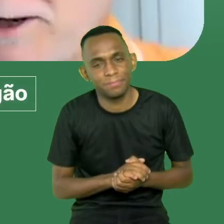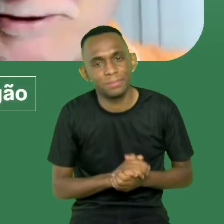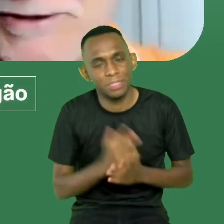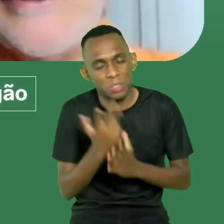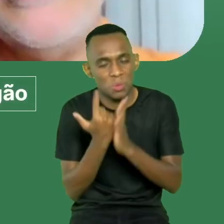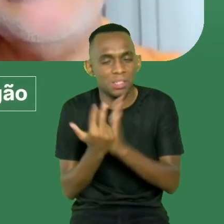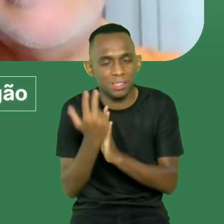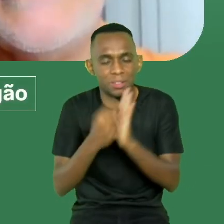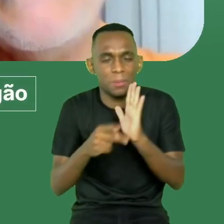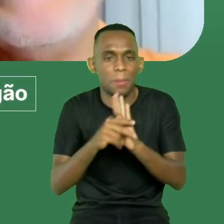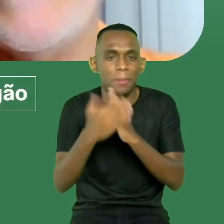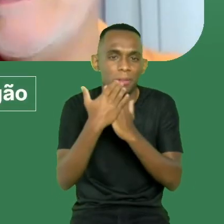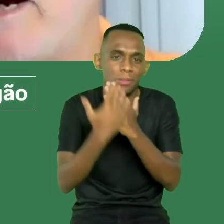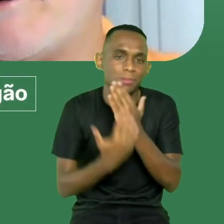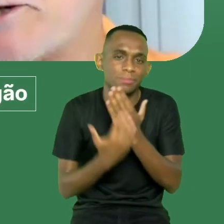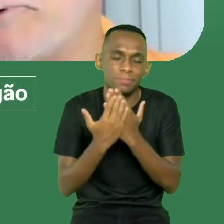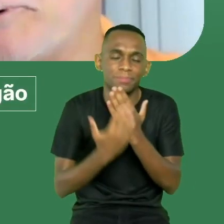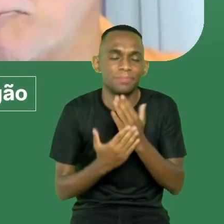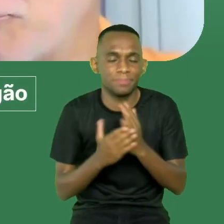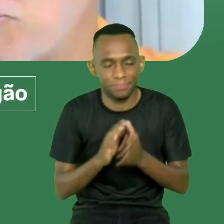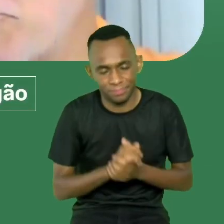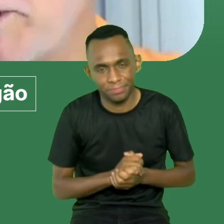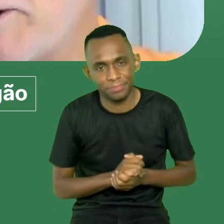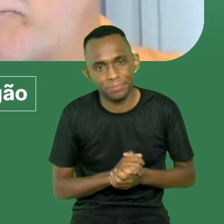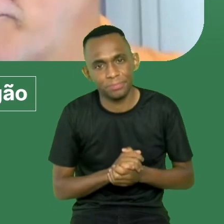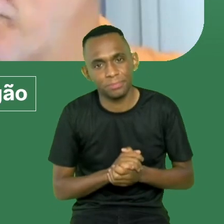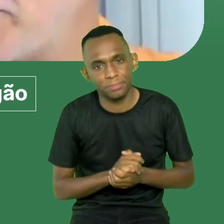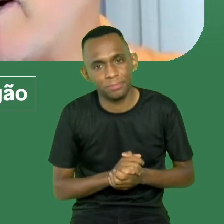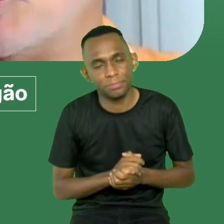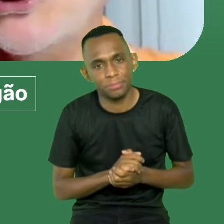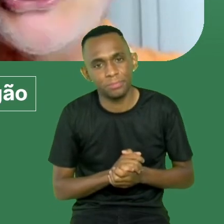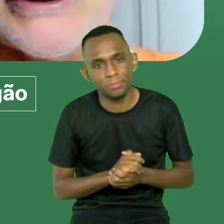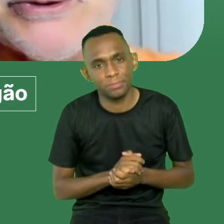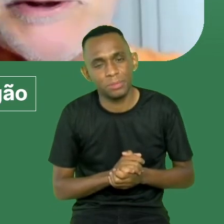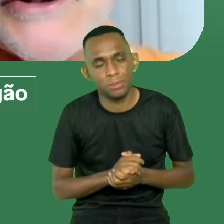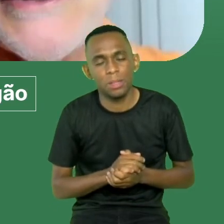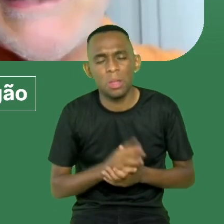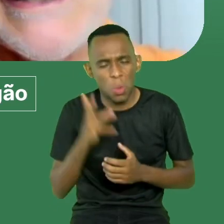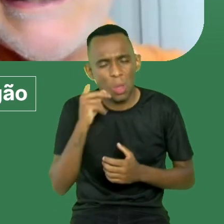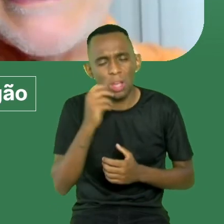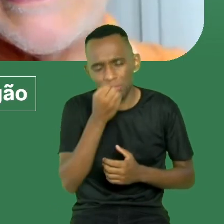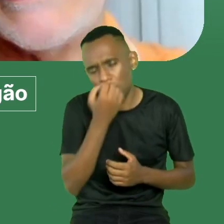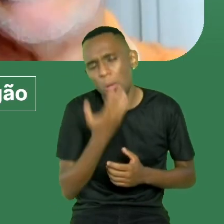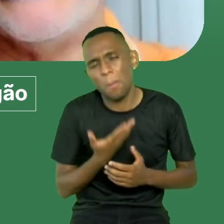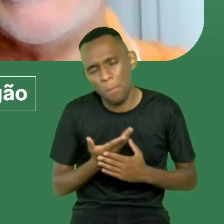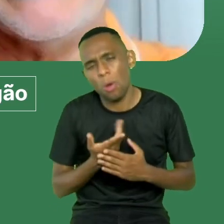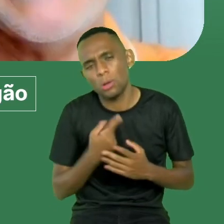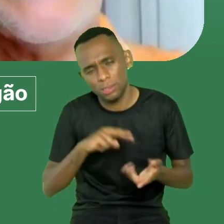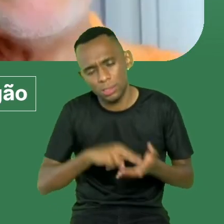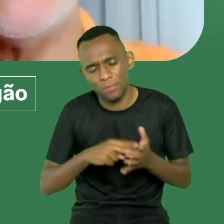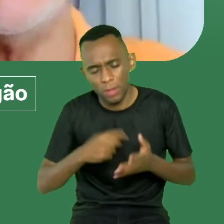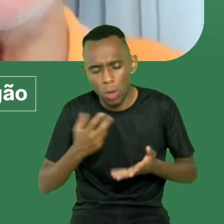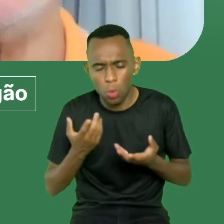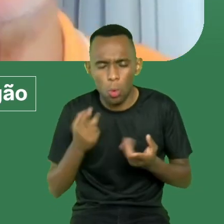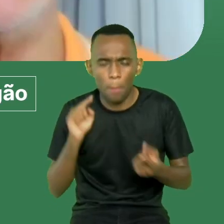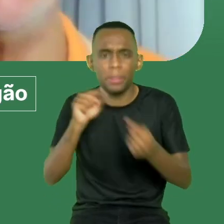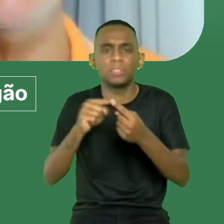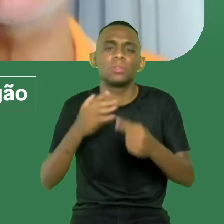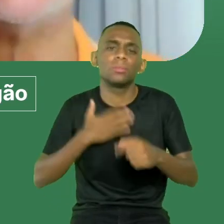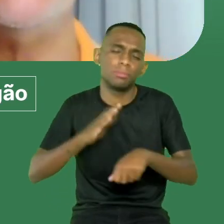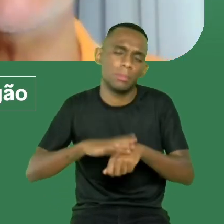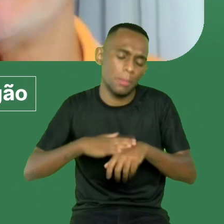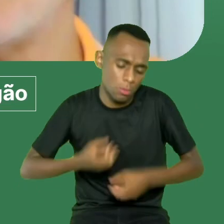aqui, o layout e tal, enfim. Eu acho que uhum, não ficou ruim, não. Traduz o que eu quis dizer aqui, de certa forma.